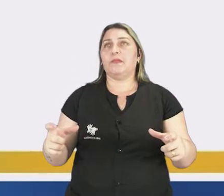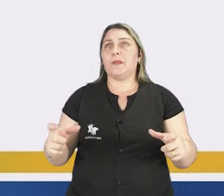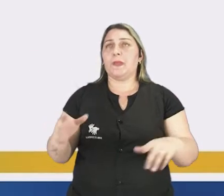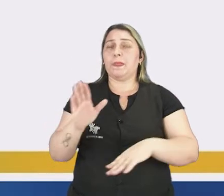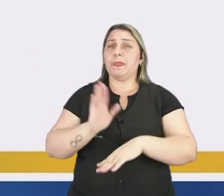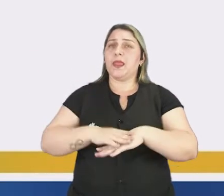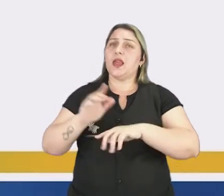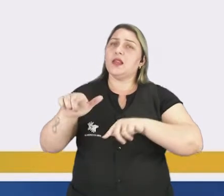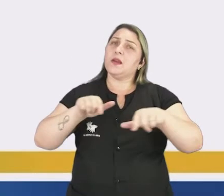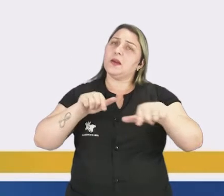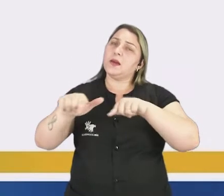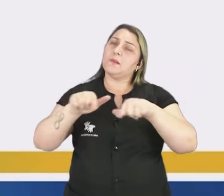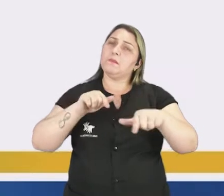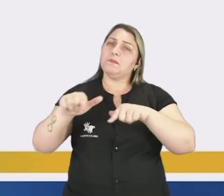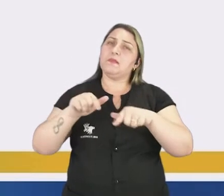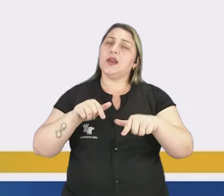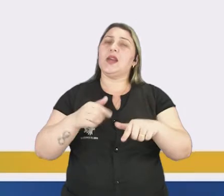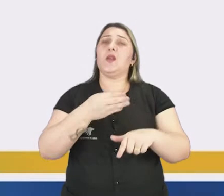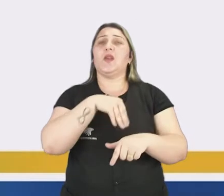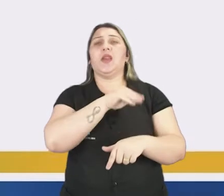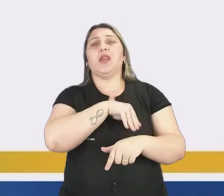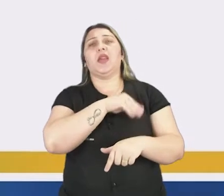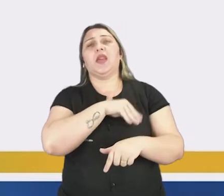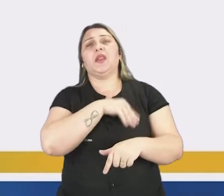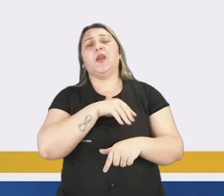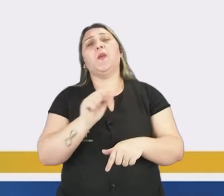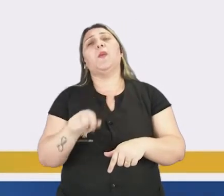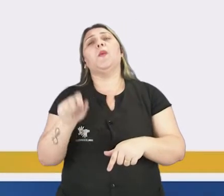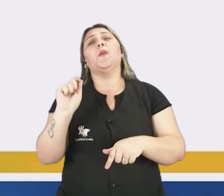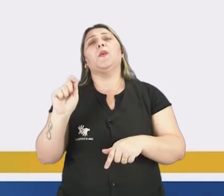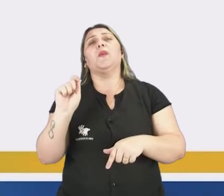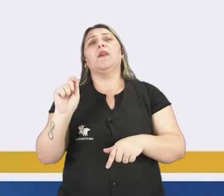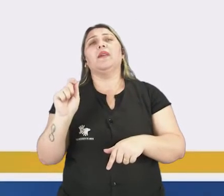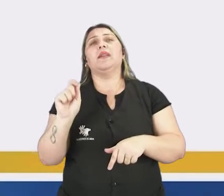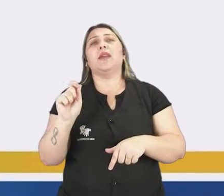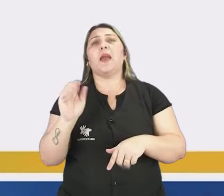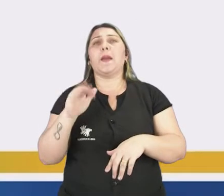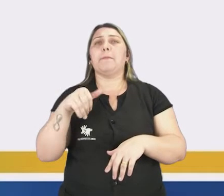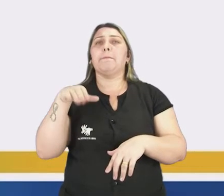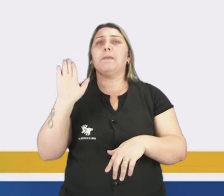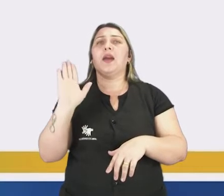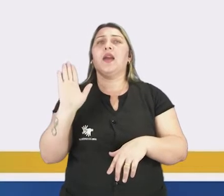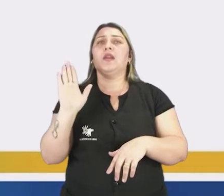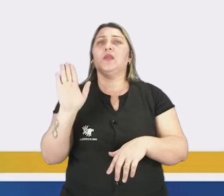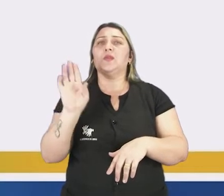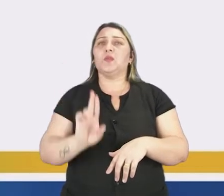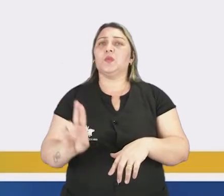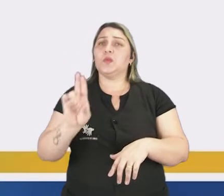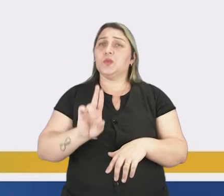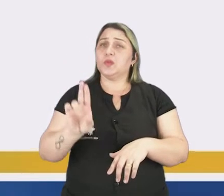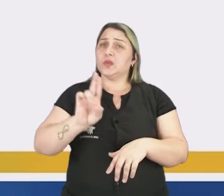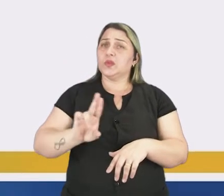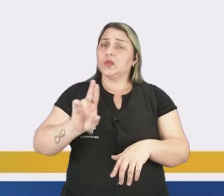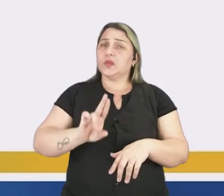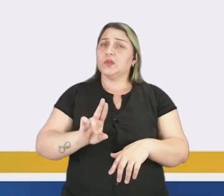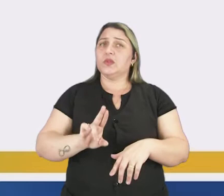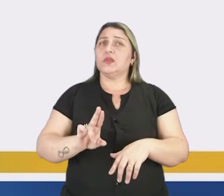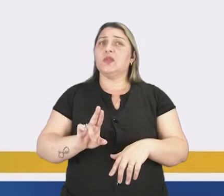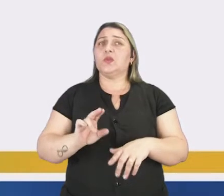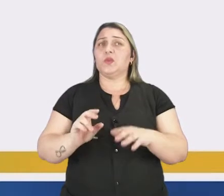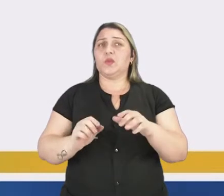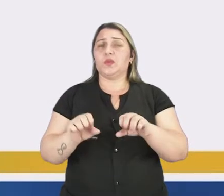mais emprego, aumento de renda e o que acarreta mais um consumo. Uma das grandes críticas do